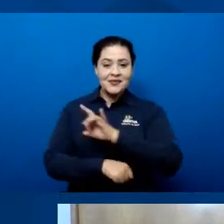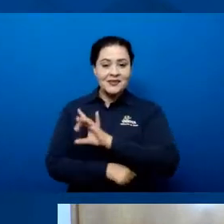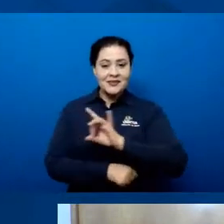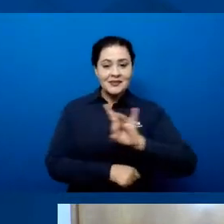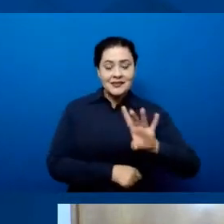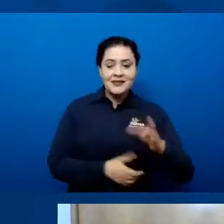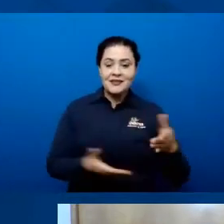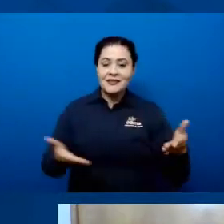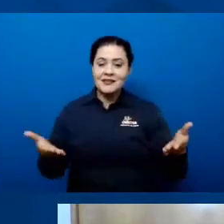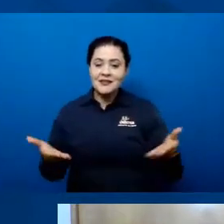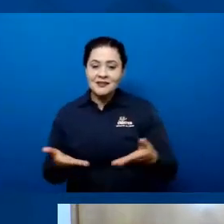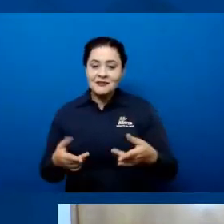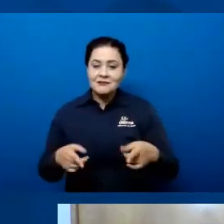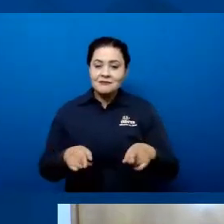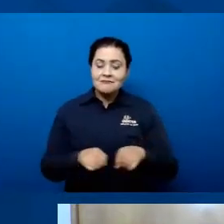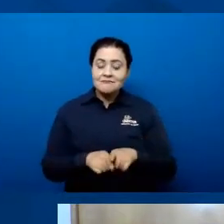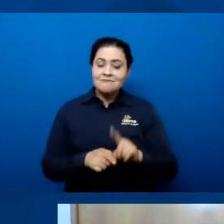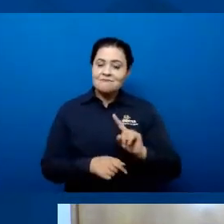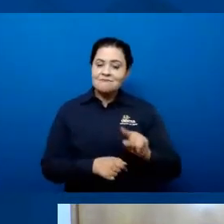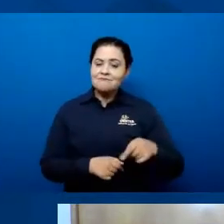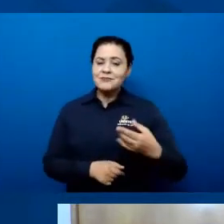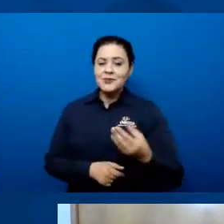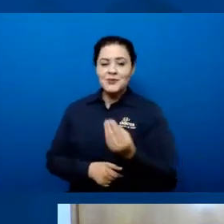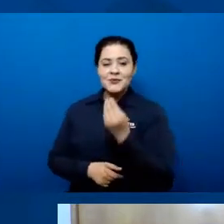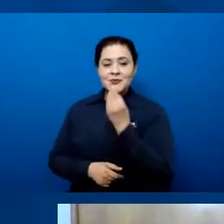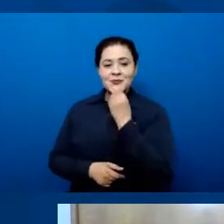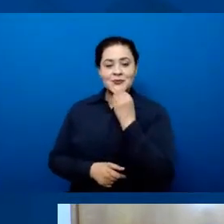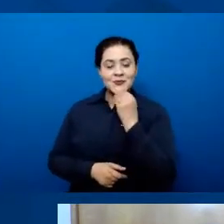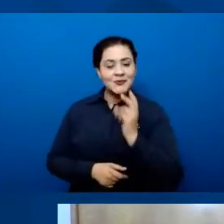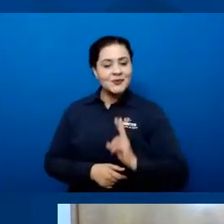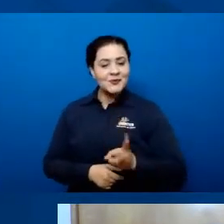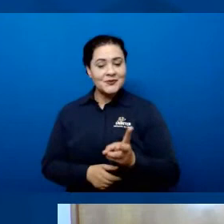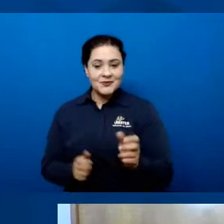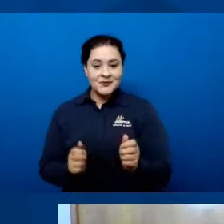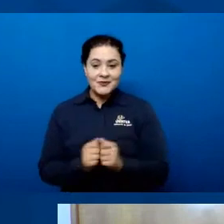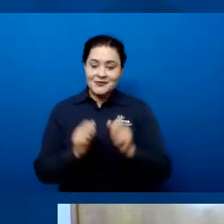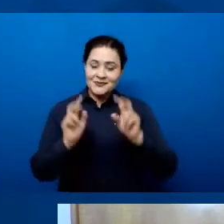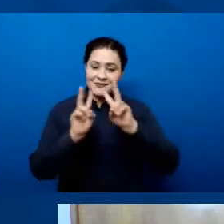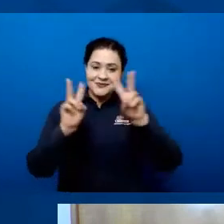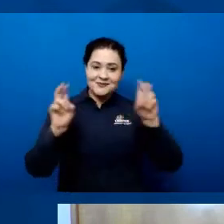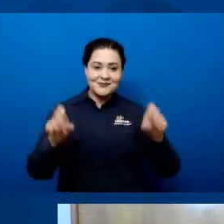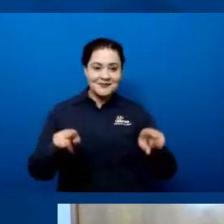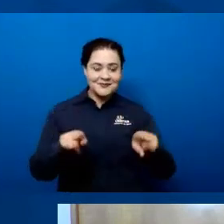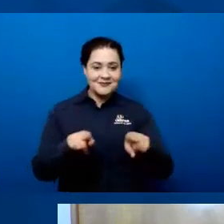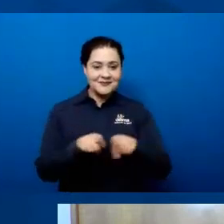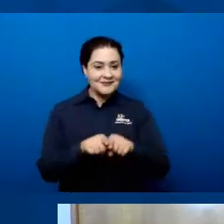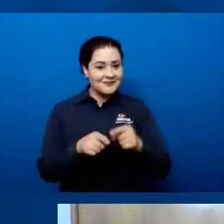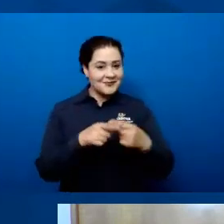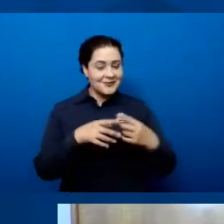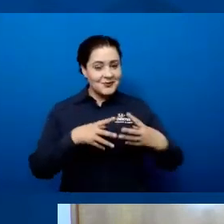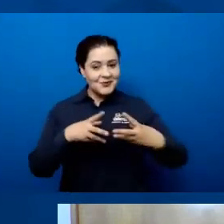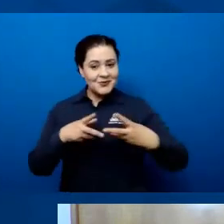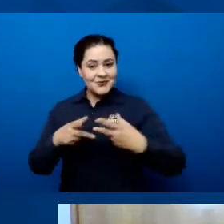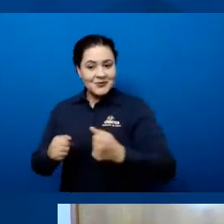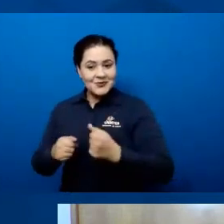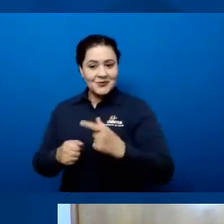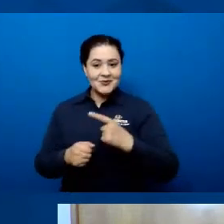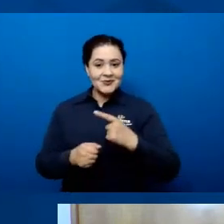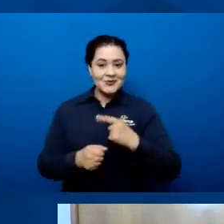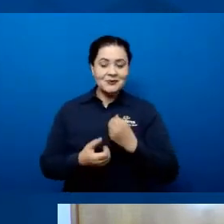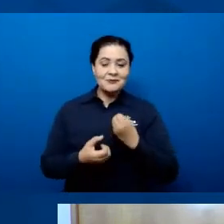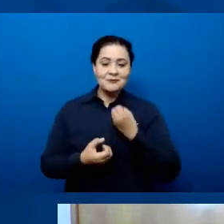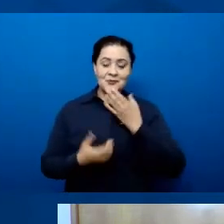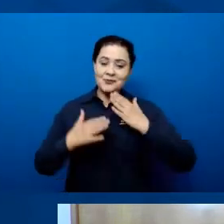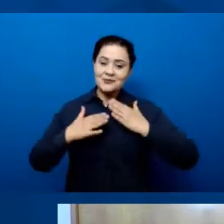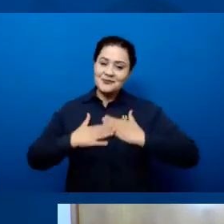fica aqui, né, para uma próxima oportunidade continuarmos o assunto. Que todos tenham um bom